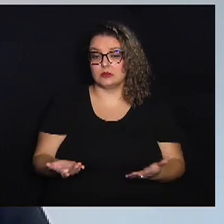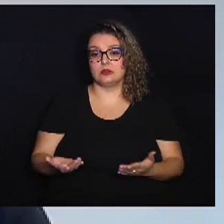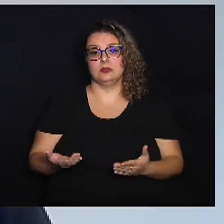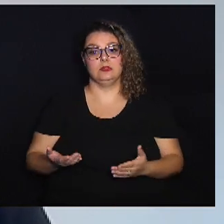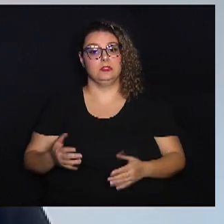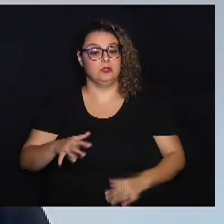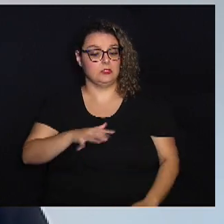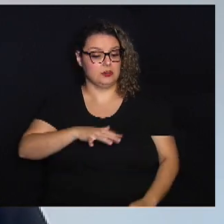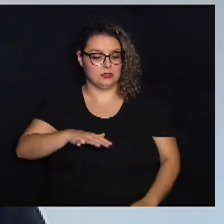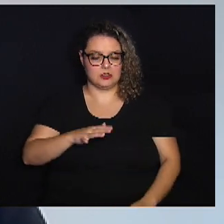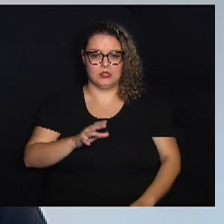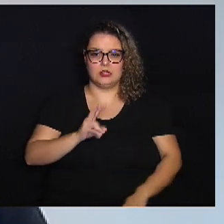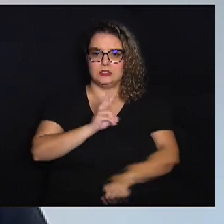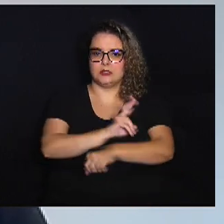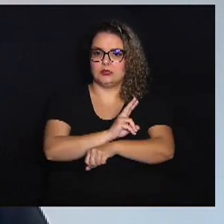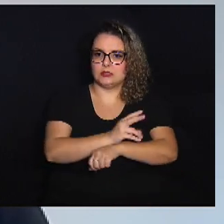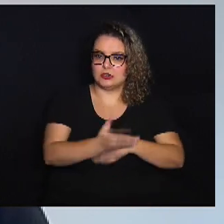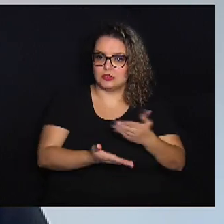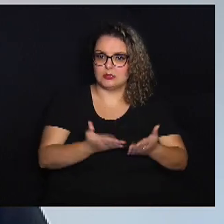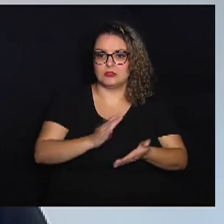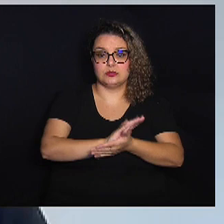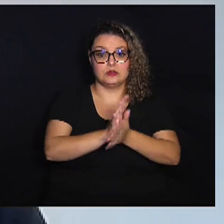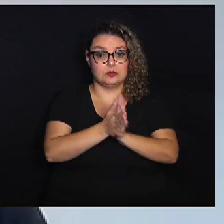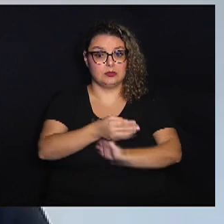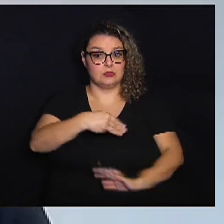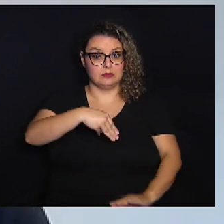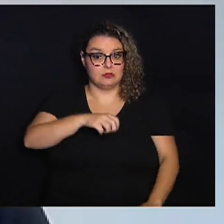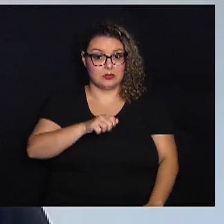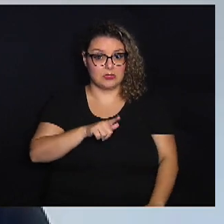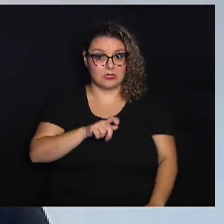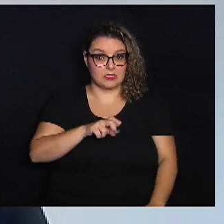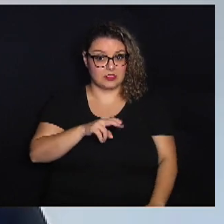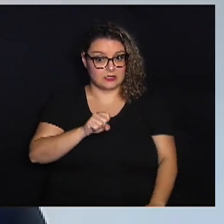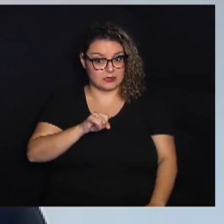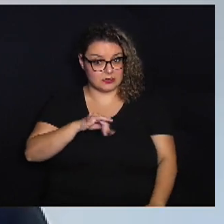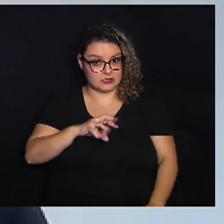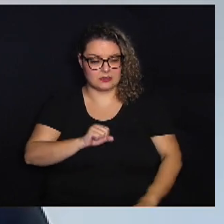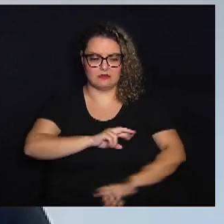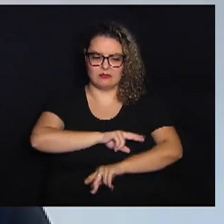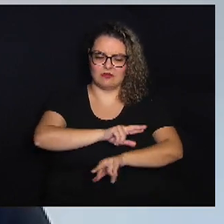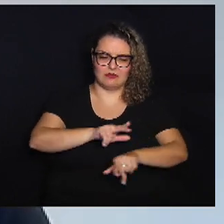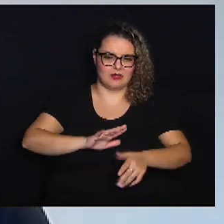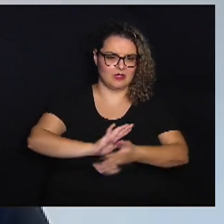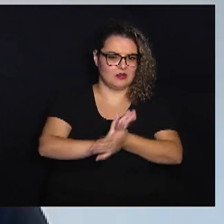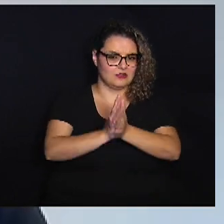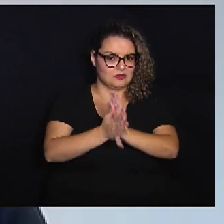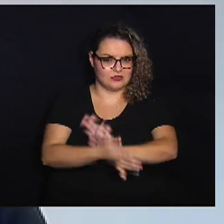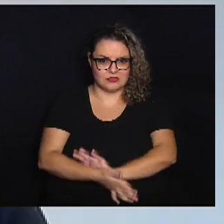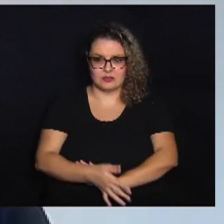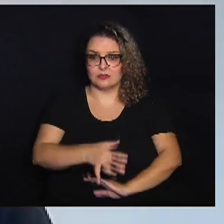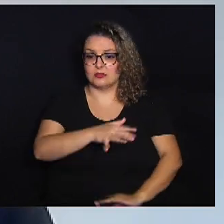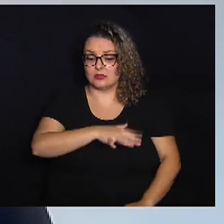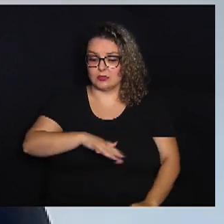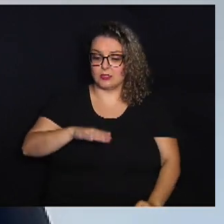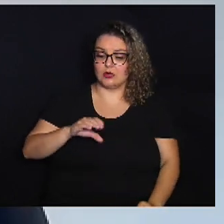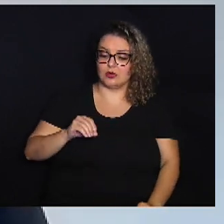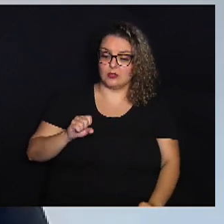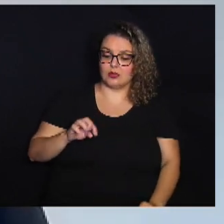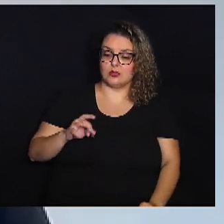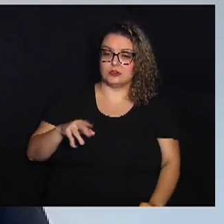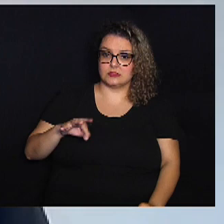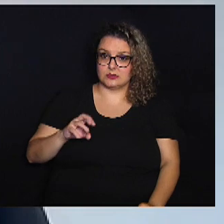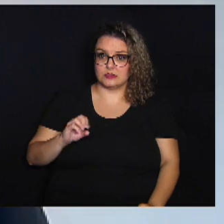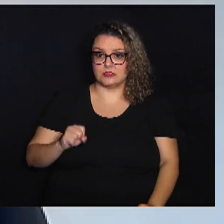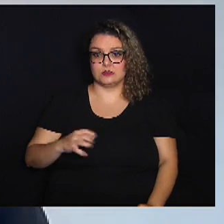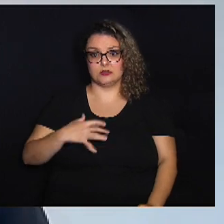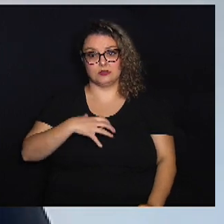preservação, destruição de manguezais, enfim, uma série de agressões aos ambientes costeiros na